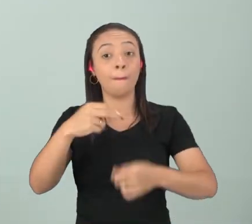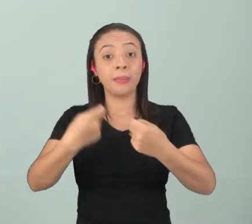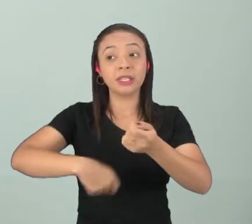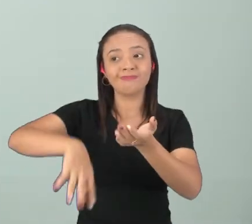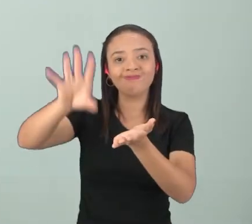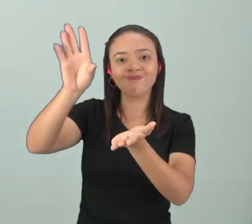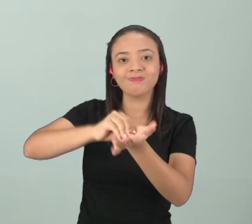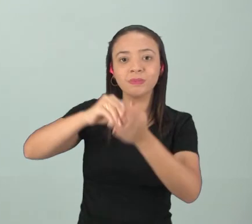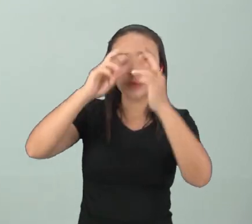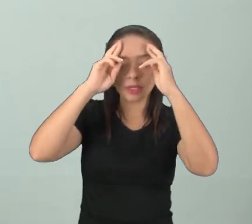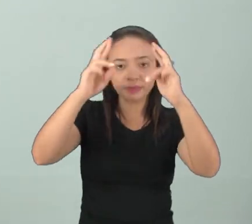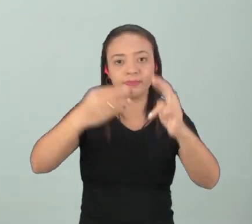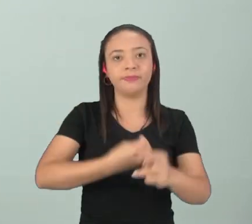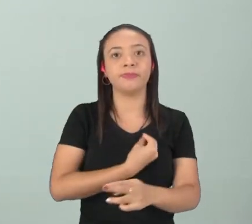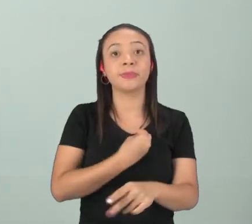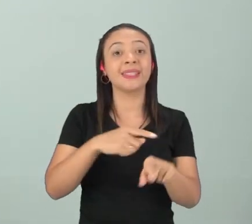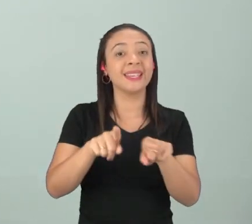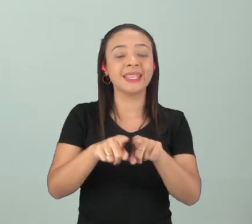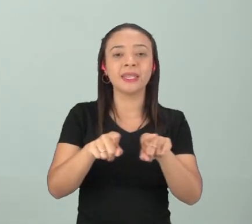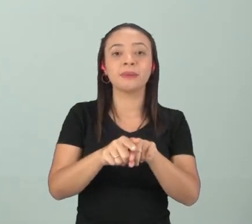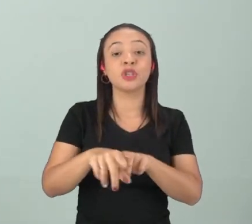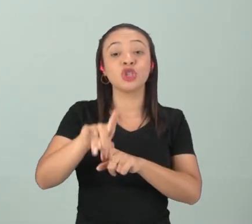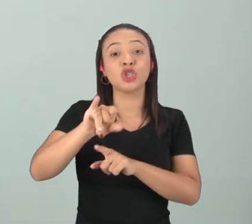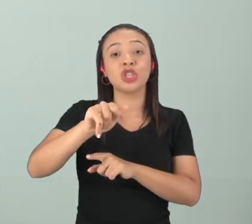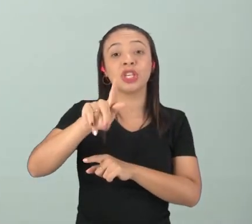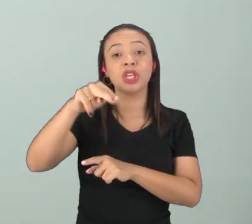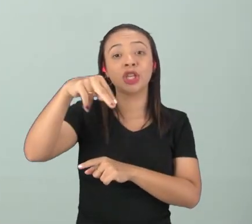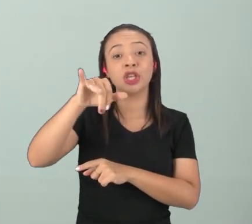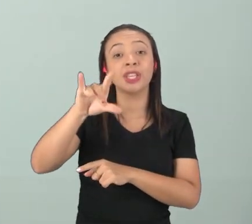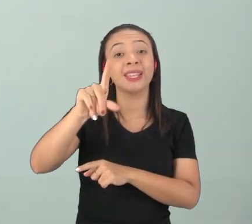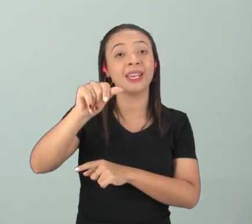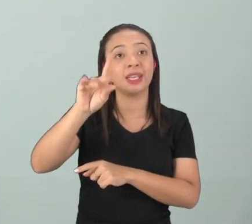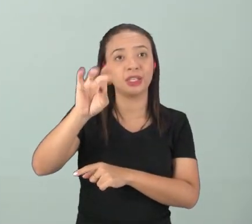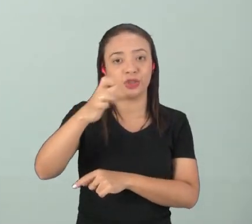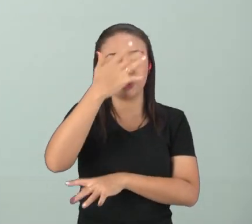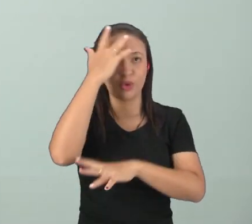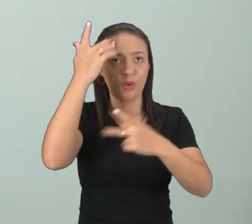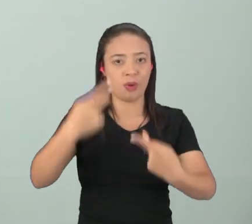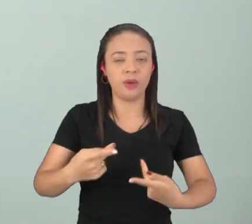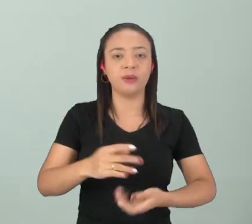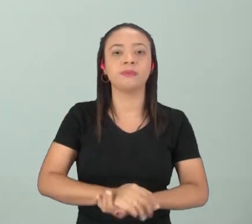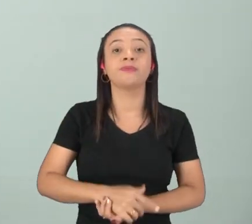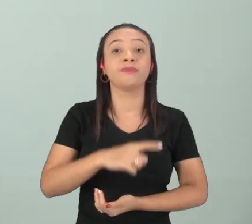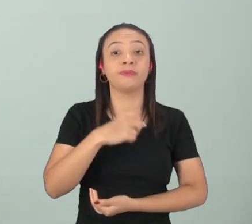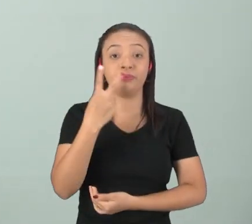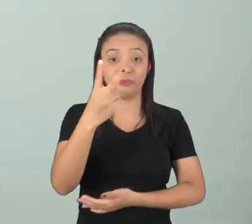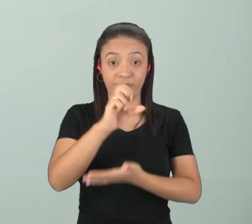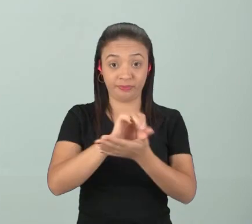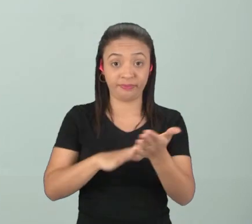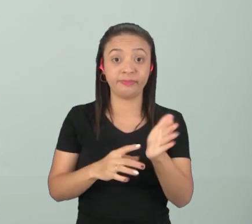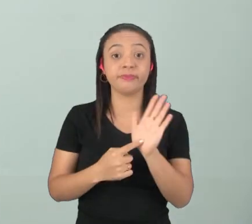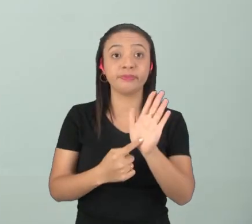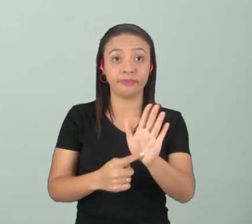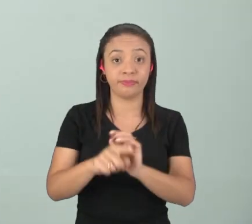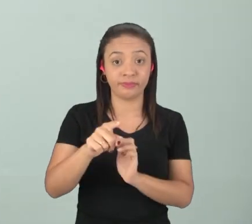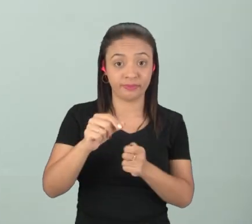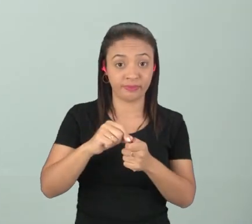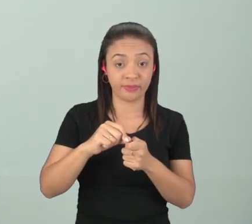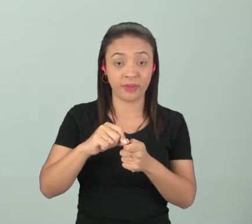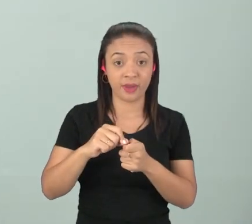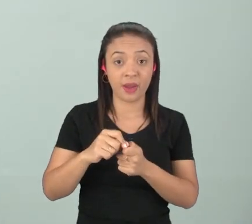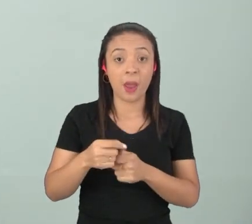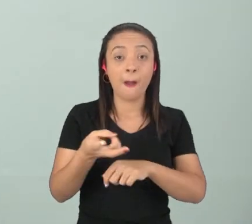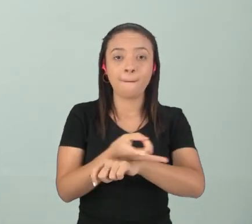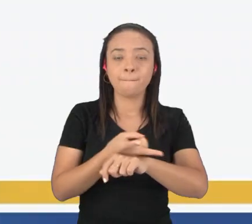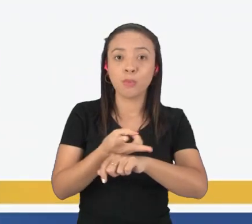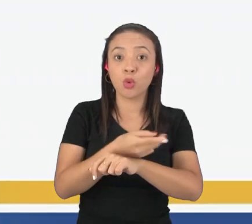de respeito à vida, de princípio ético e de dignidade humana. Ok? 2 atividades para você fazer.